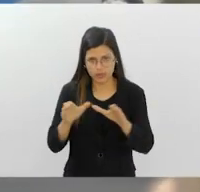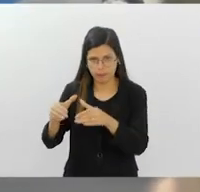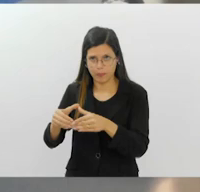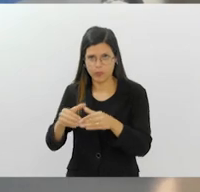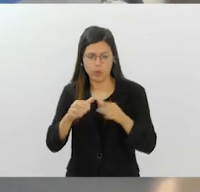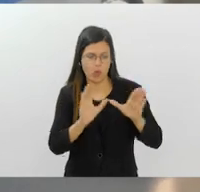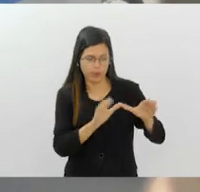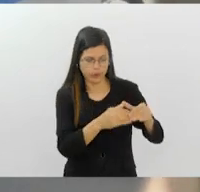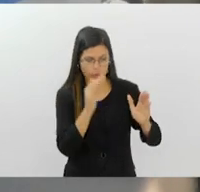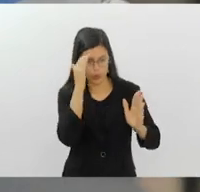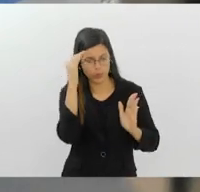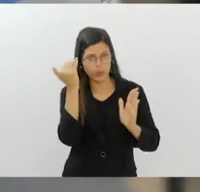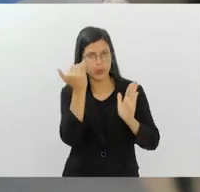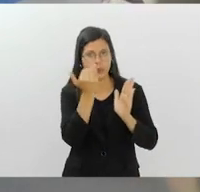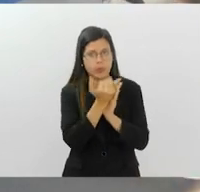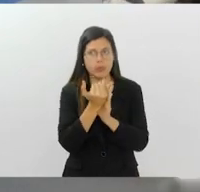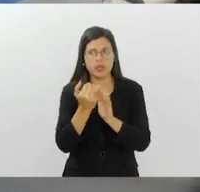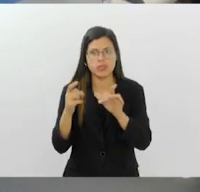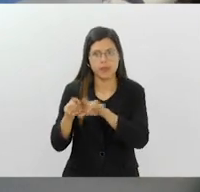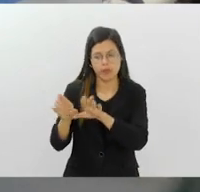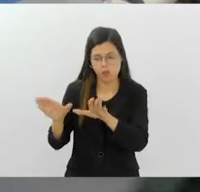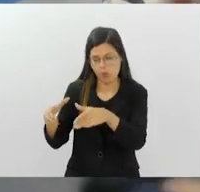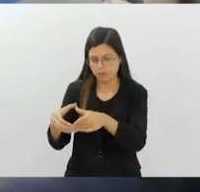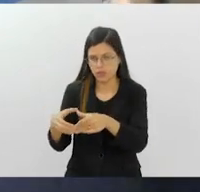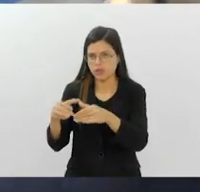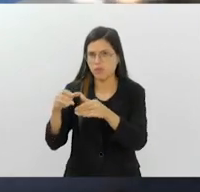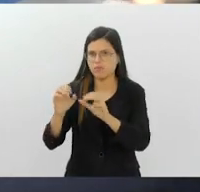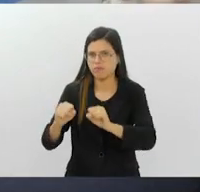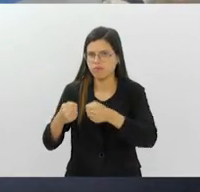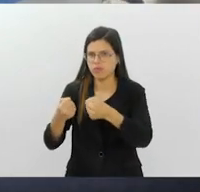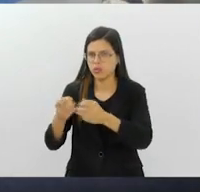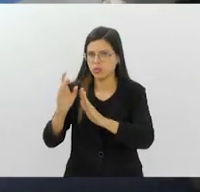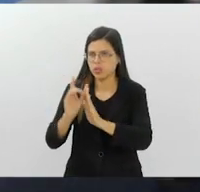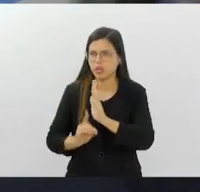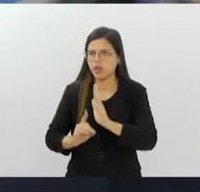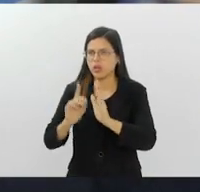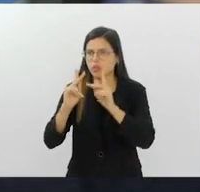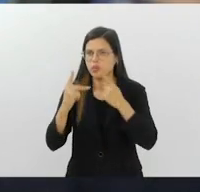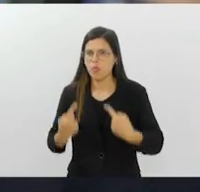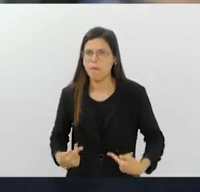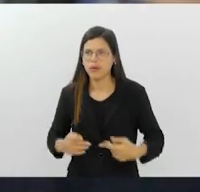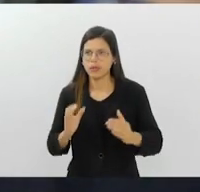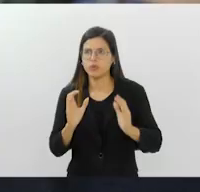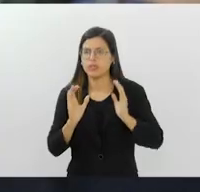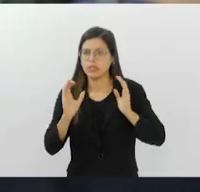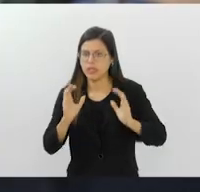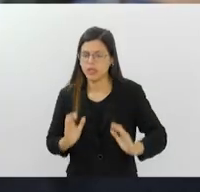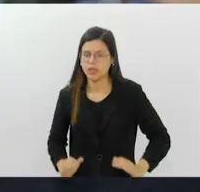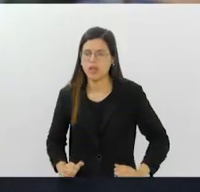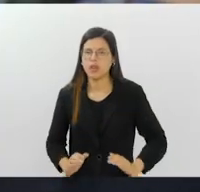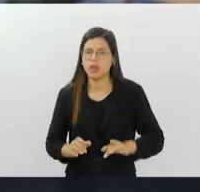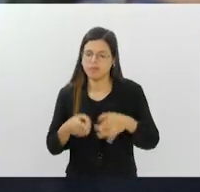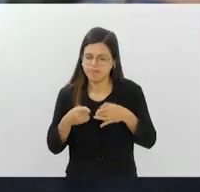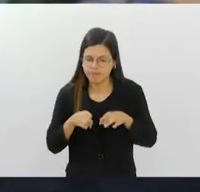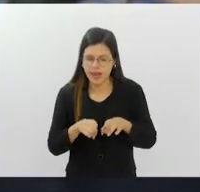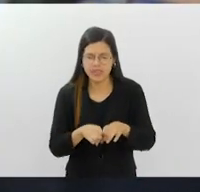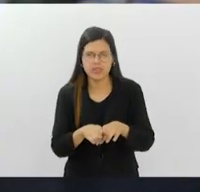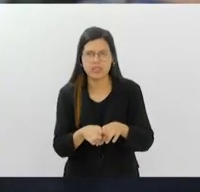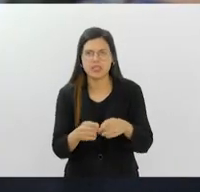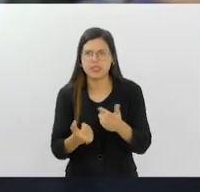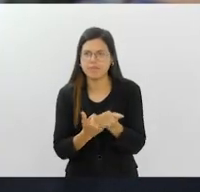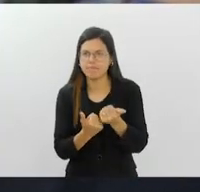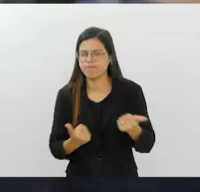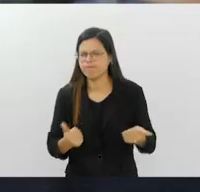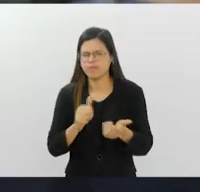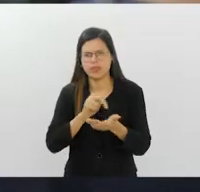cumpra-se como a nossa comissão de defesa dos direitos humanos e Cidadania em atuar em parceria em diversos temas inclusive